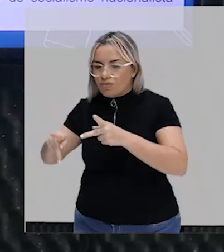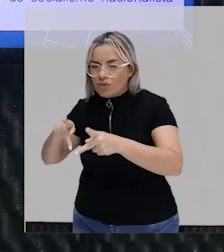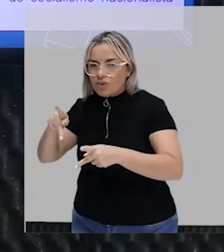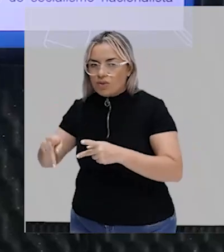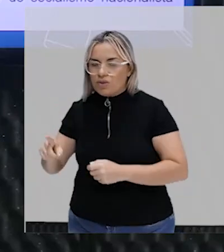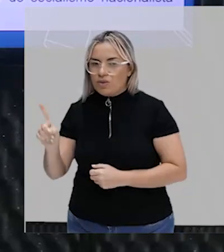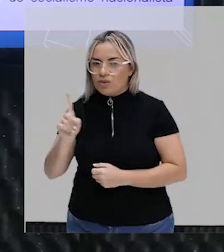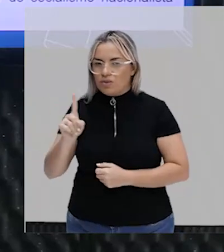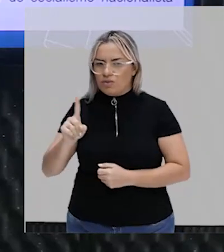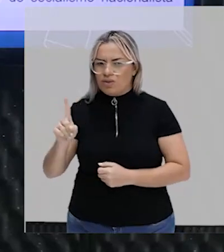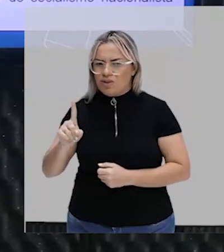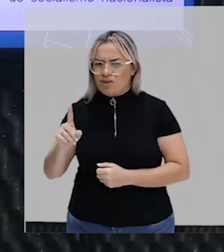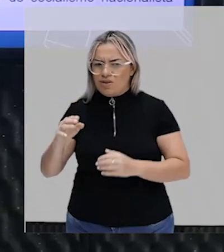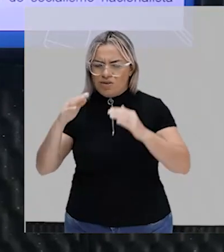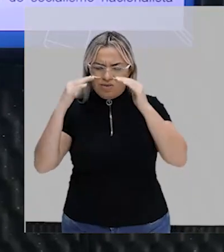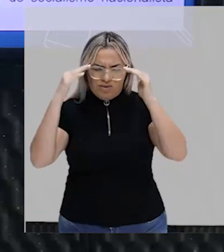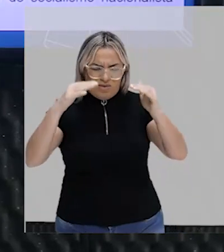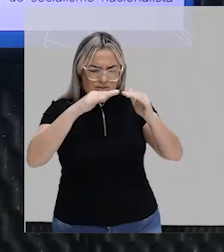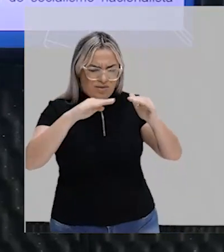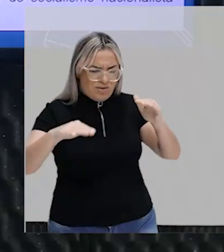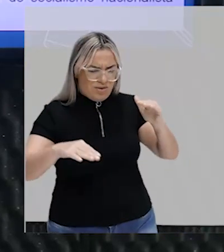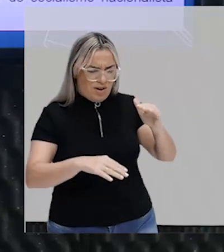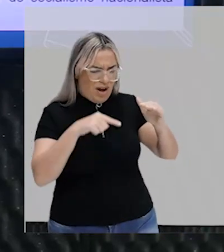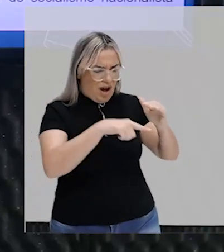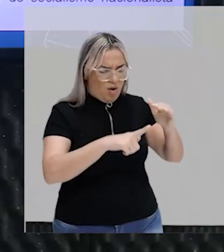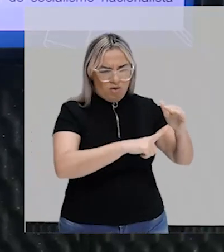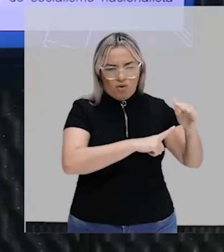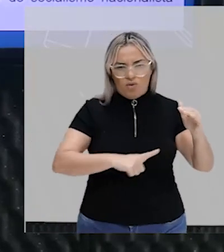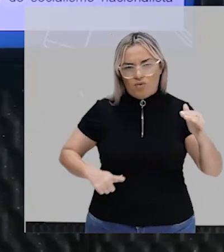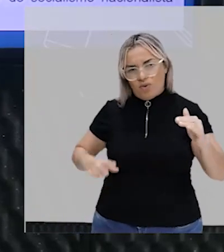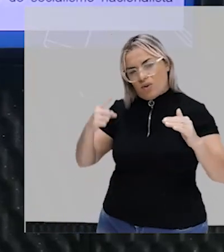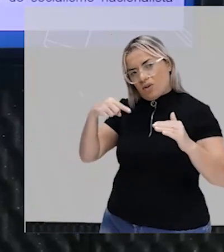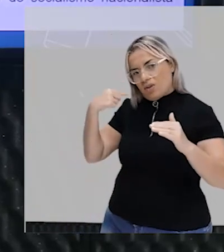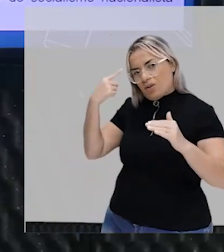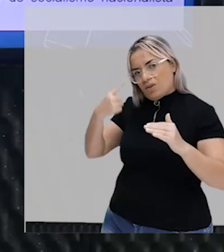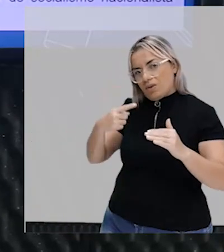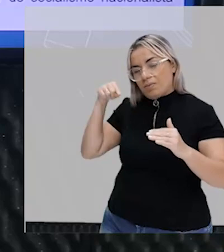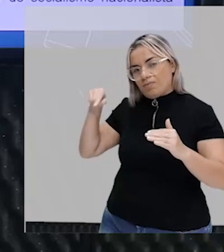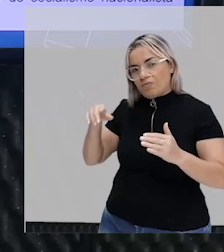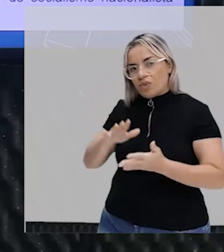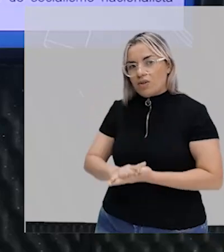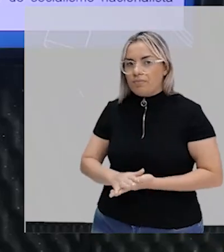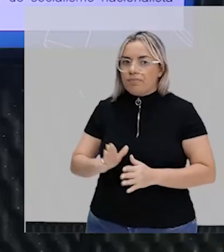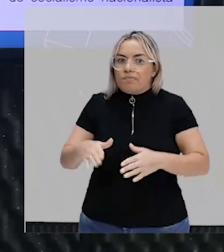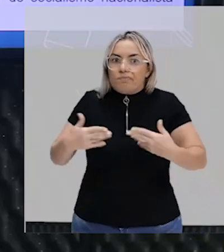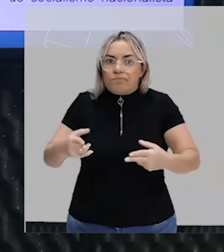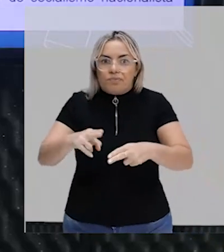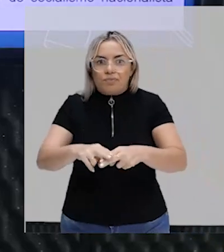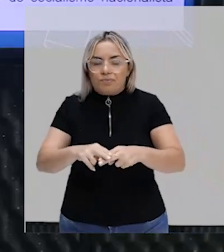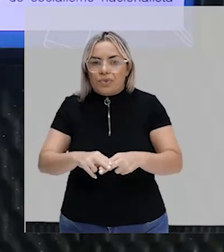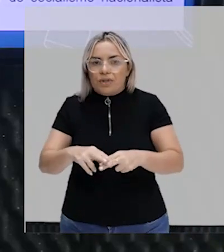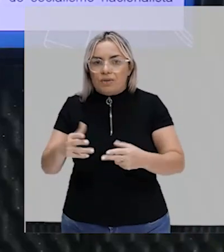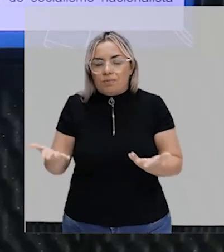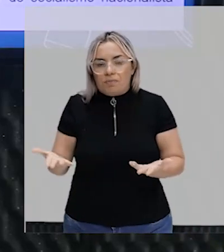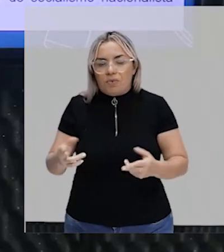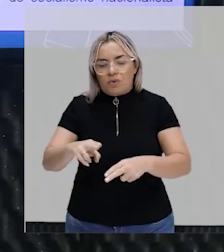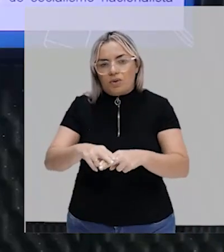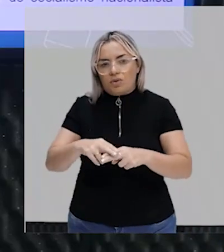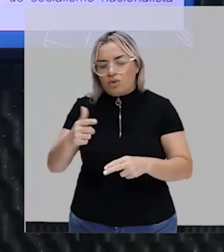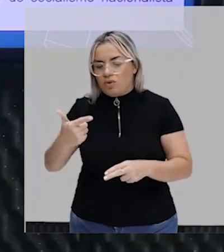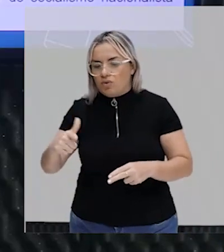é totalmente subordinada ao governo espanhol, né? Pelo contrário, se fosse subordinada, não existia esse movimento de buscar, né,